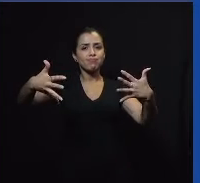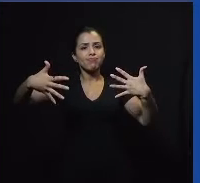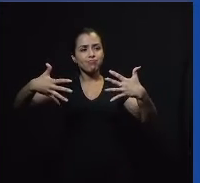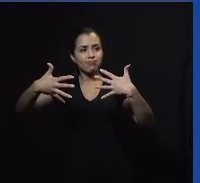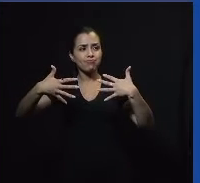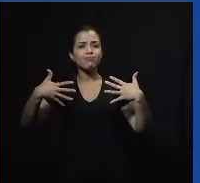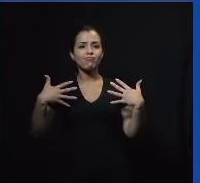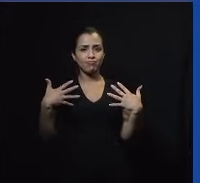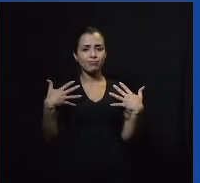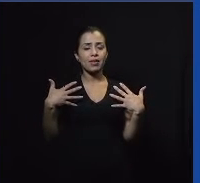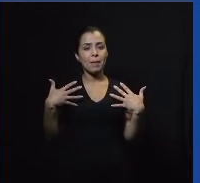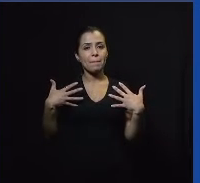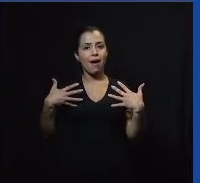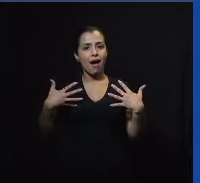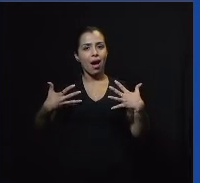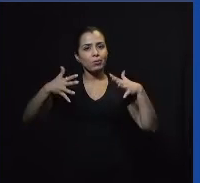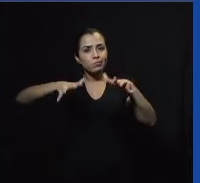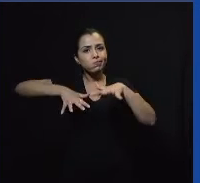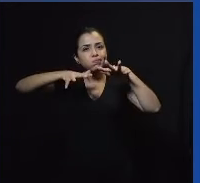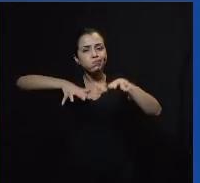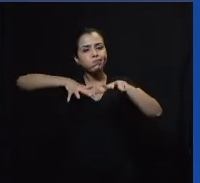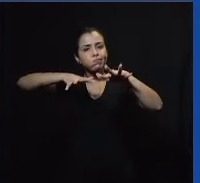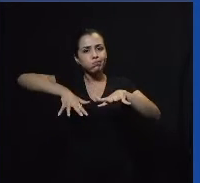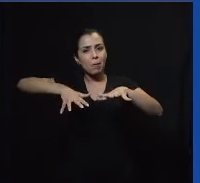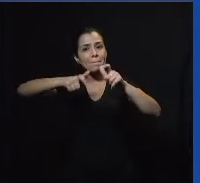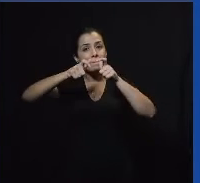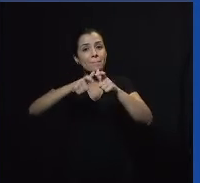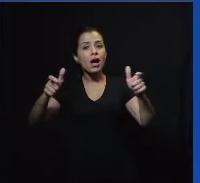gente ter engajamento cada vez maior. Né?